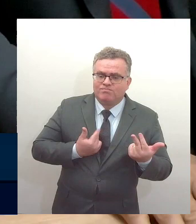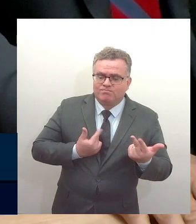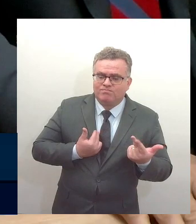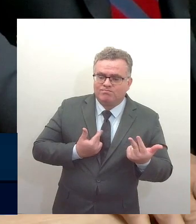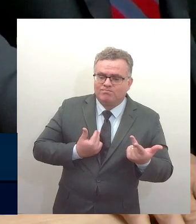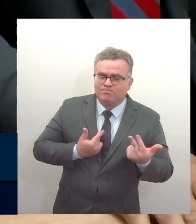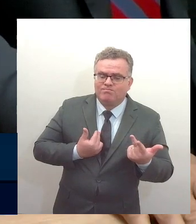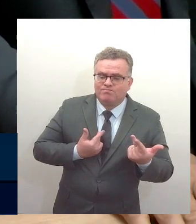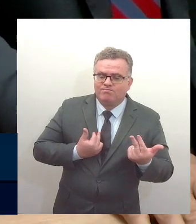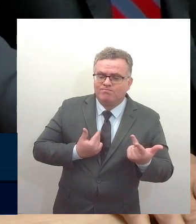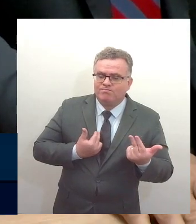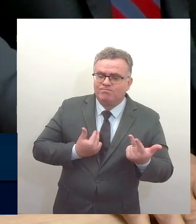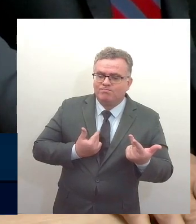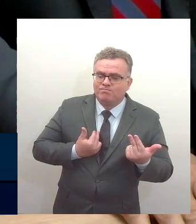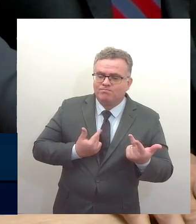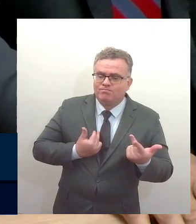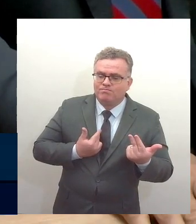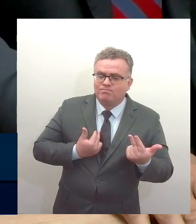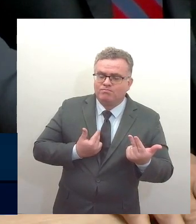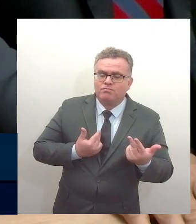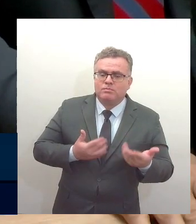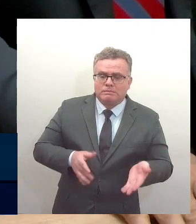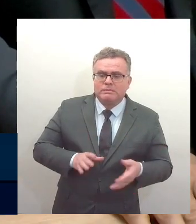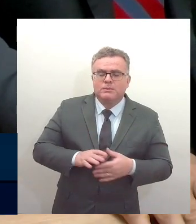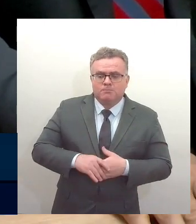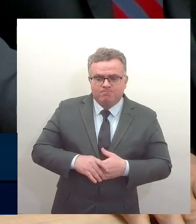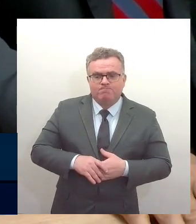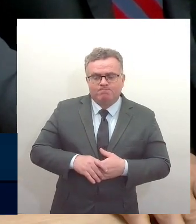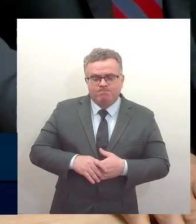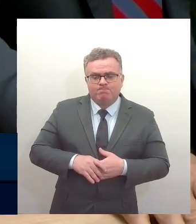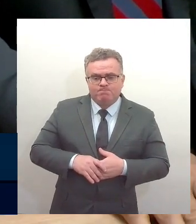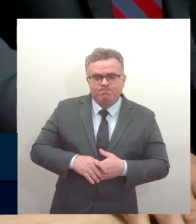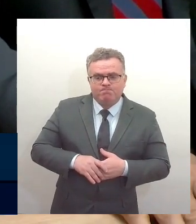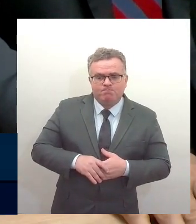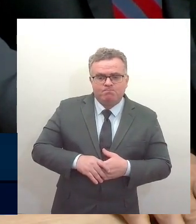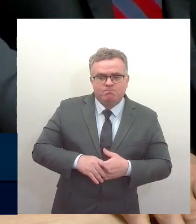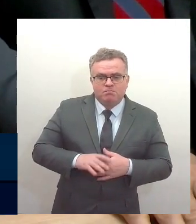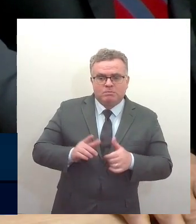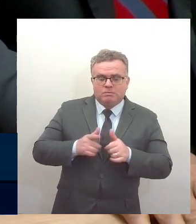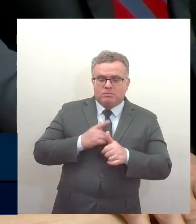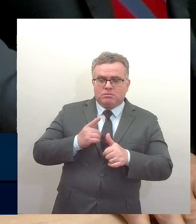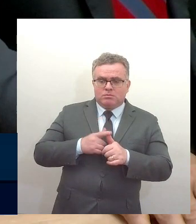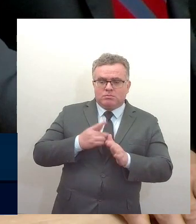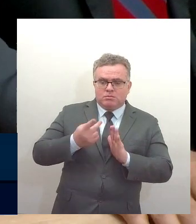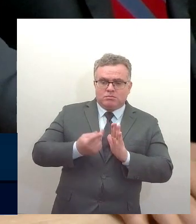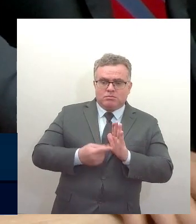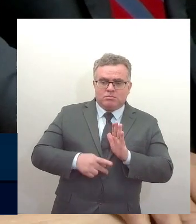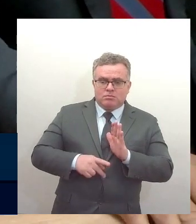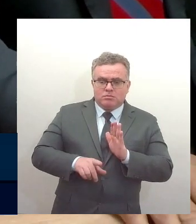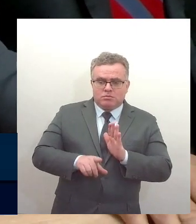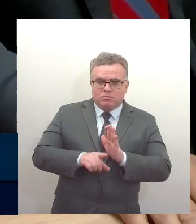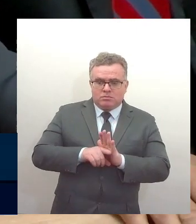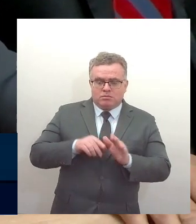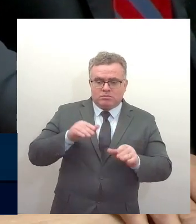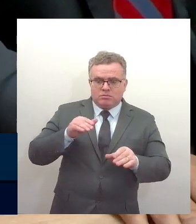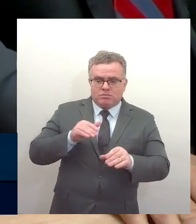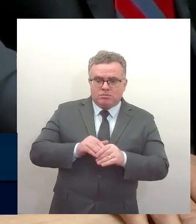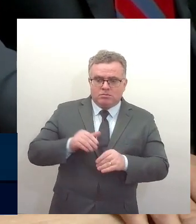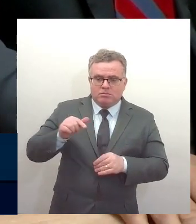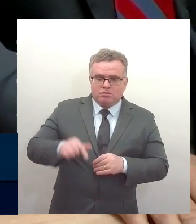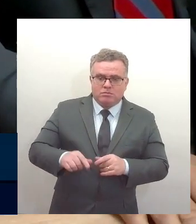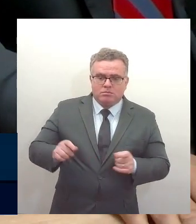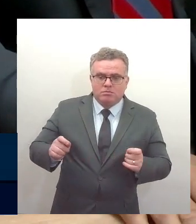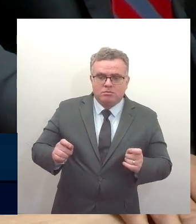dos meus primeiros projetos aqui, foi que foram votados por todos nós, que foi para ser criado políticas